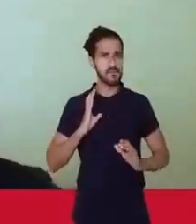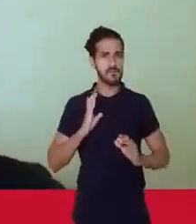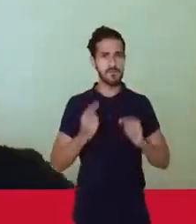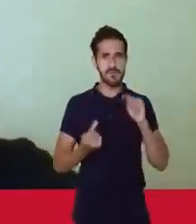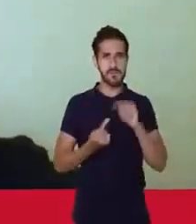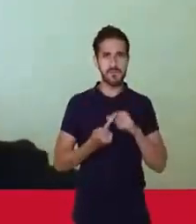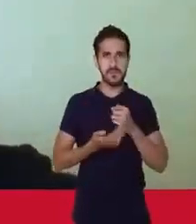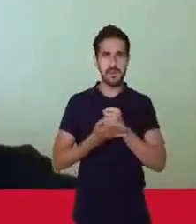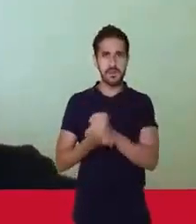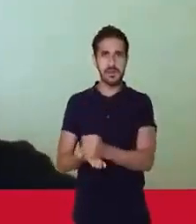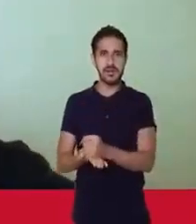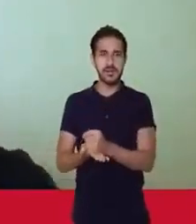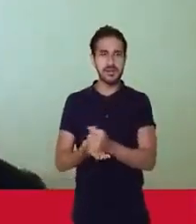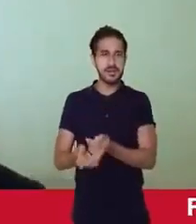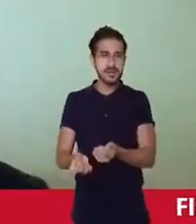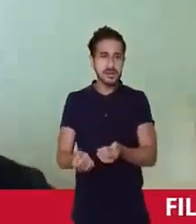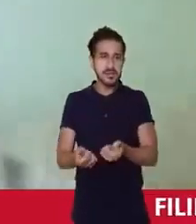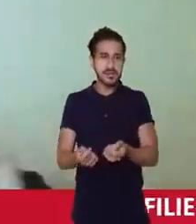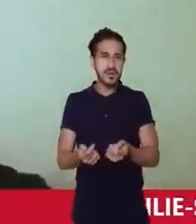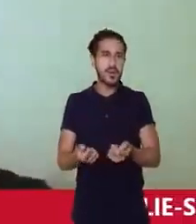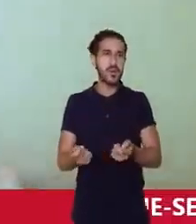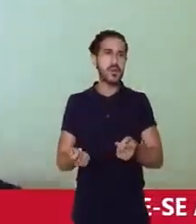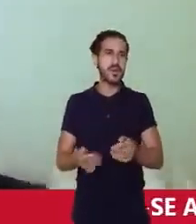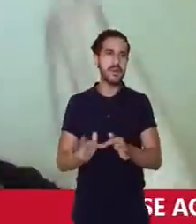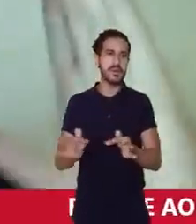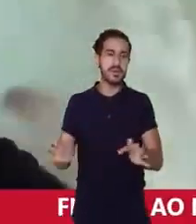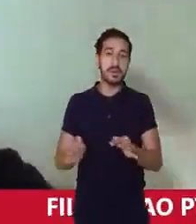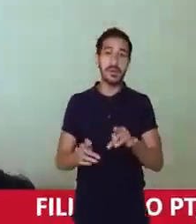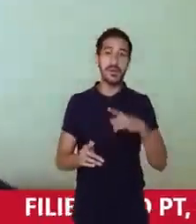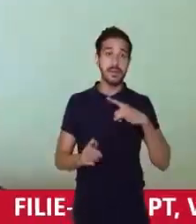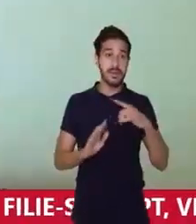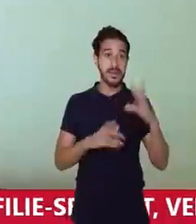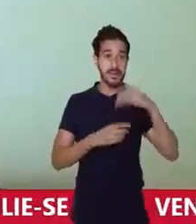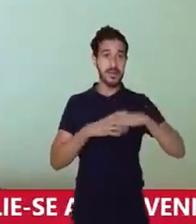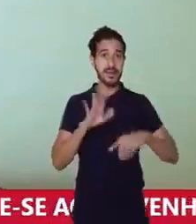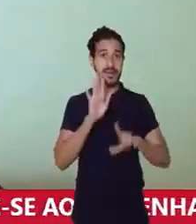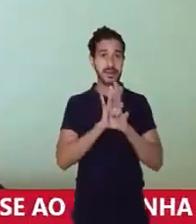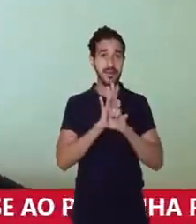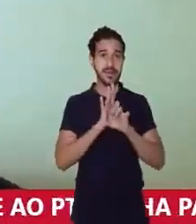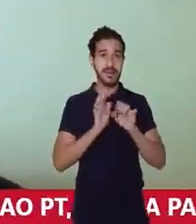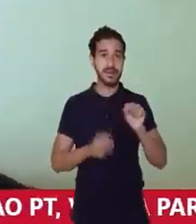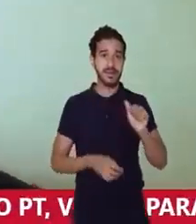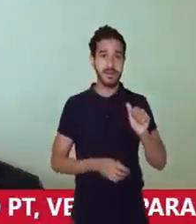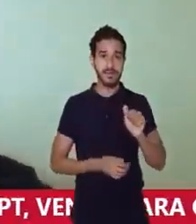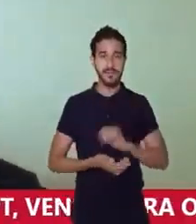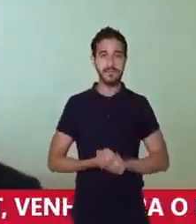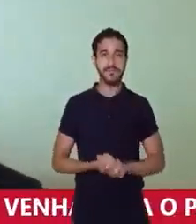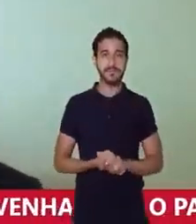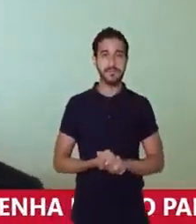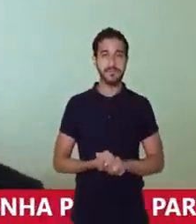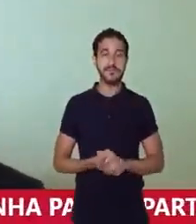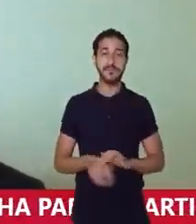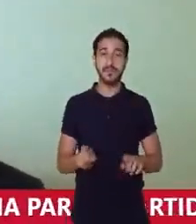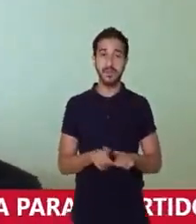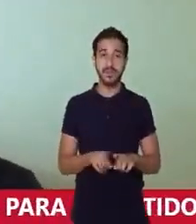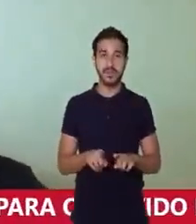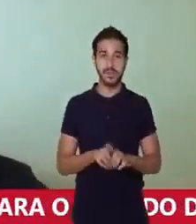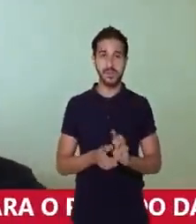para beneficiar a minoria. Pelo contrário, isso está previsto até na lei das SAs. Bom, além